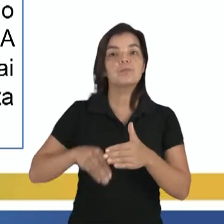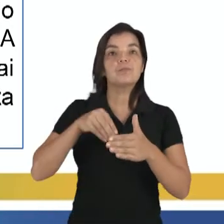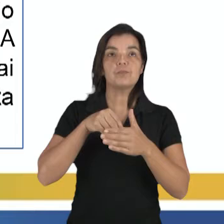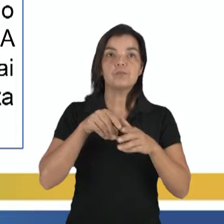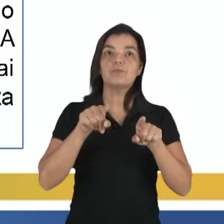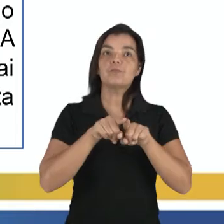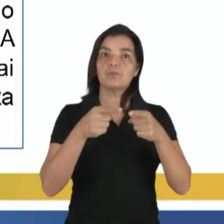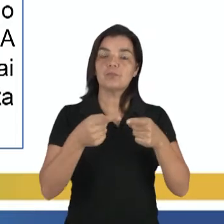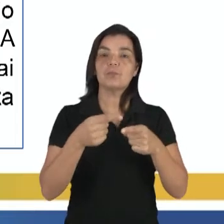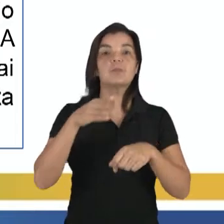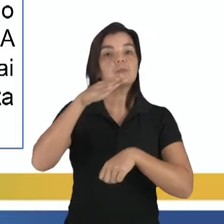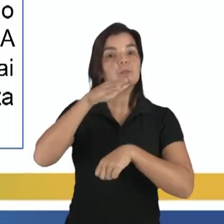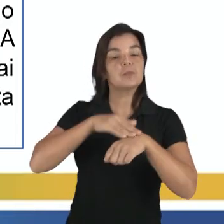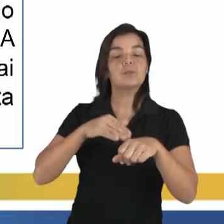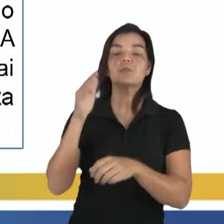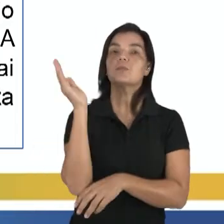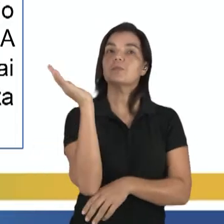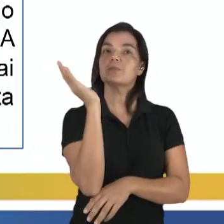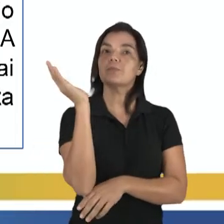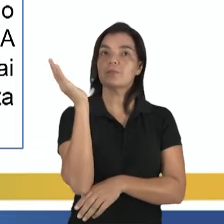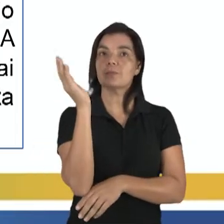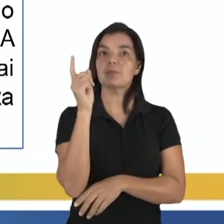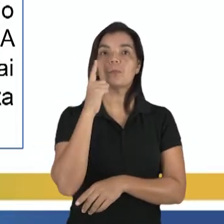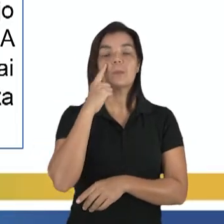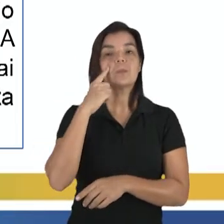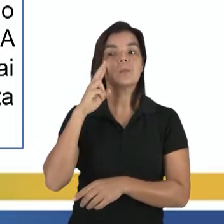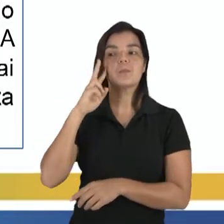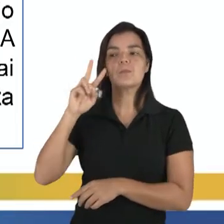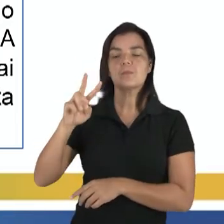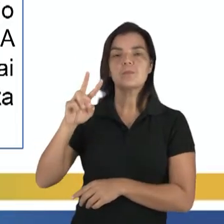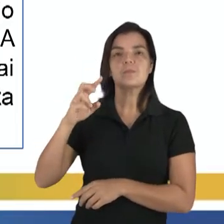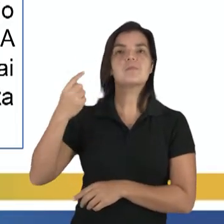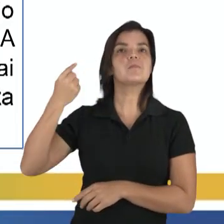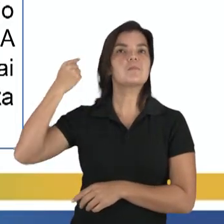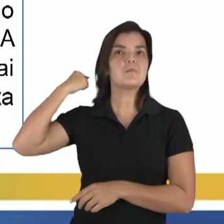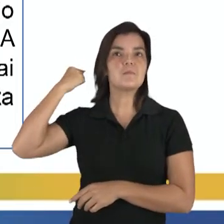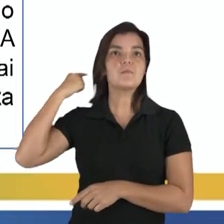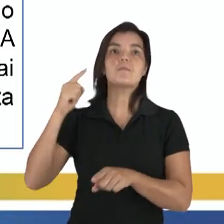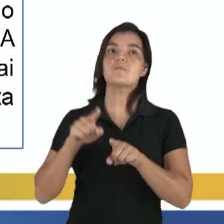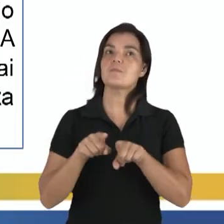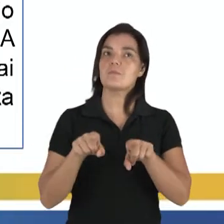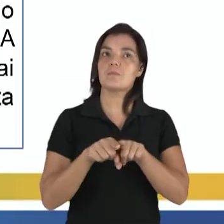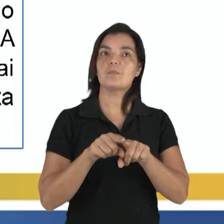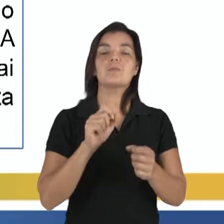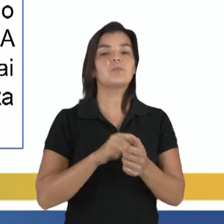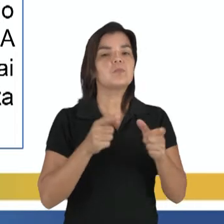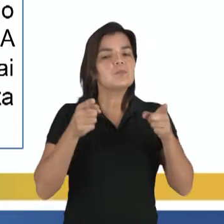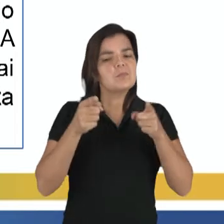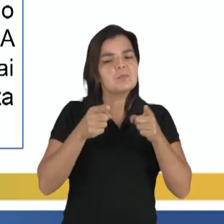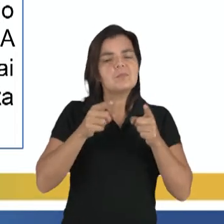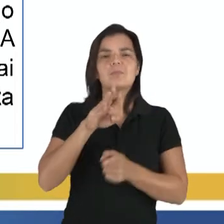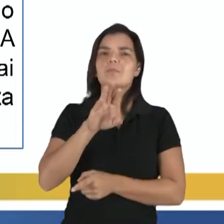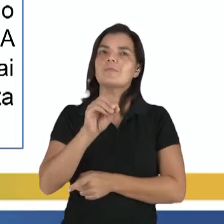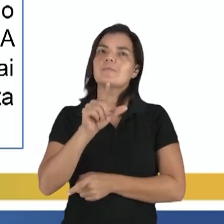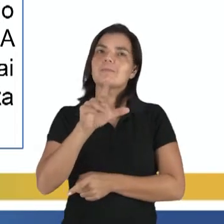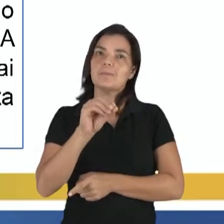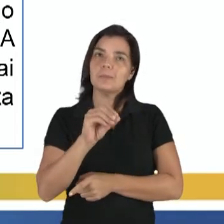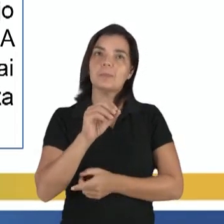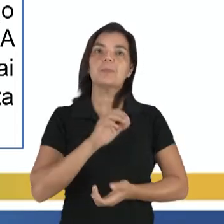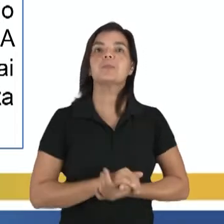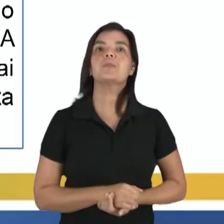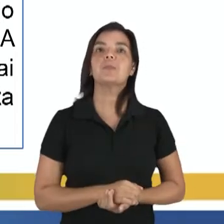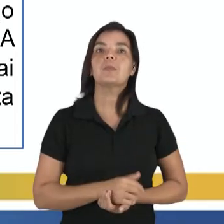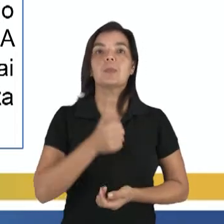bolso, aborda o garçom, inclinando-se para trás na cadeira, e aponta no balcão um pedaço de bolo sob a